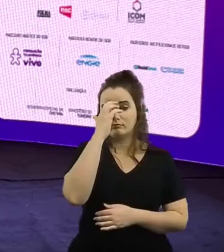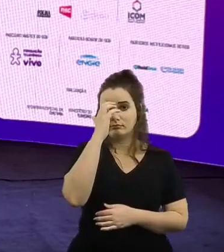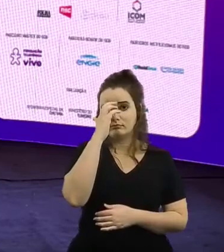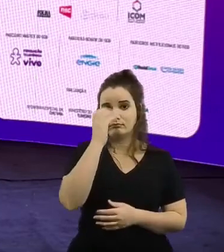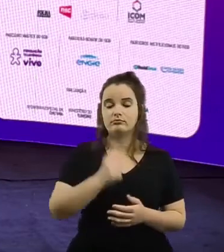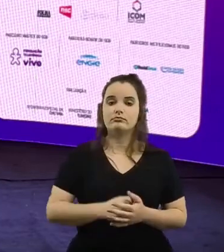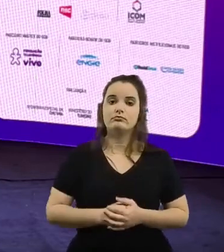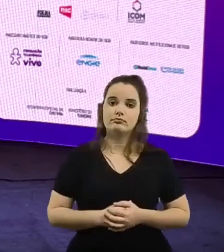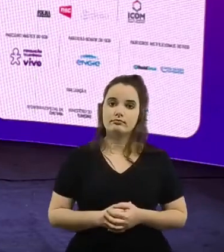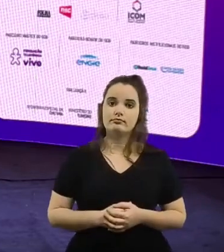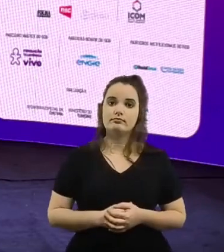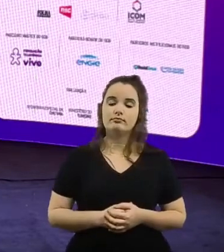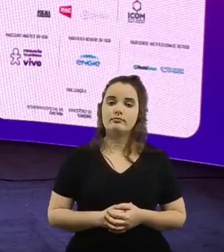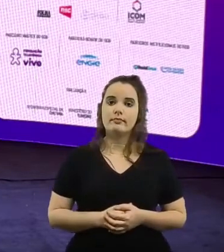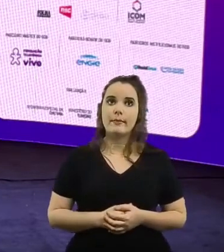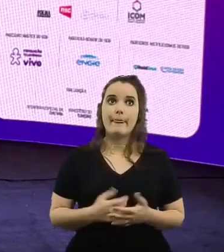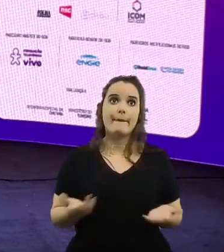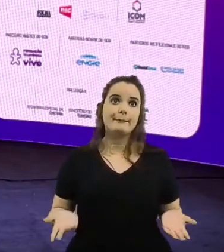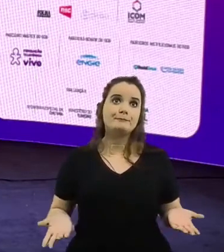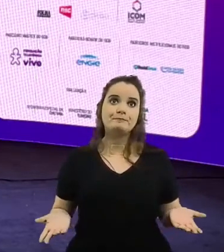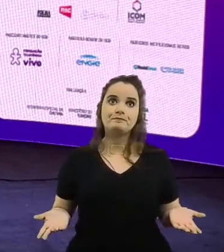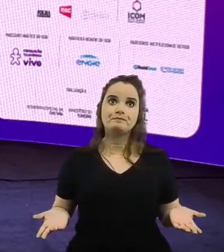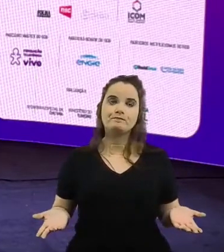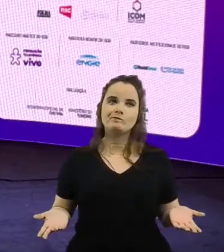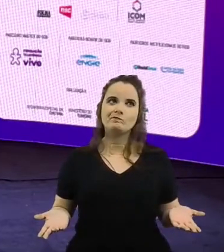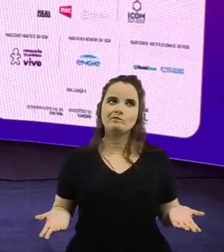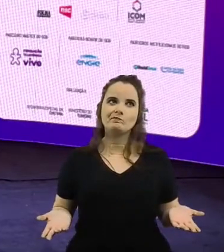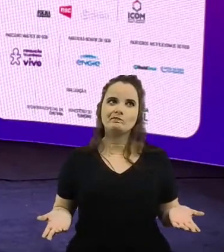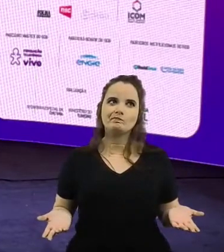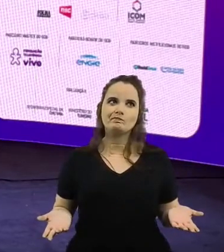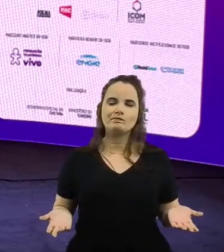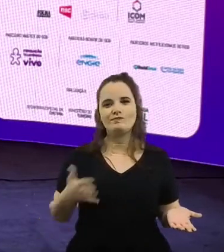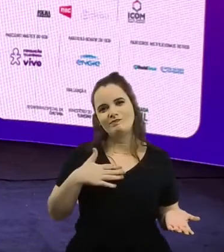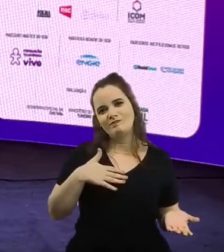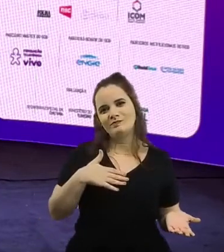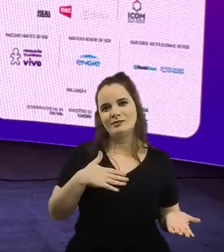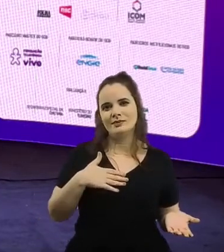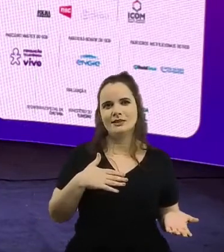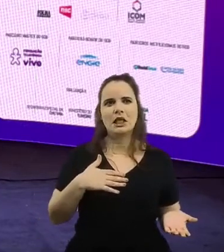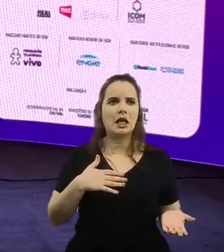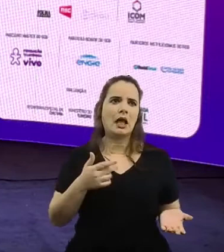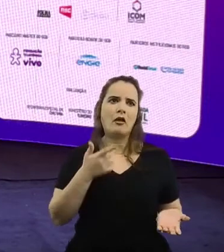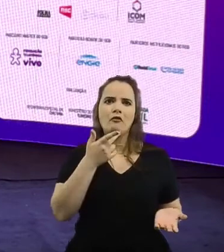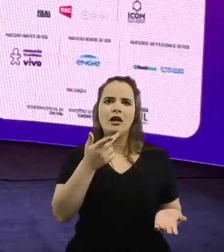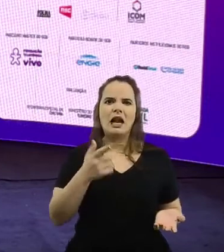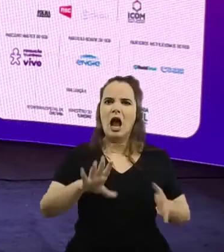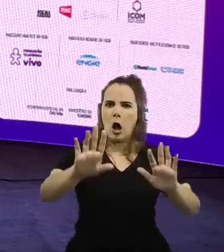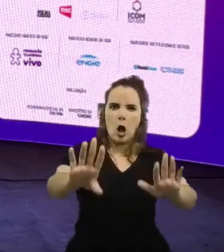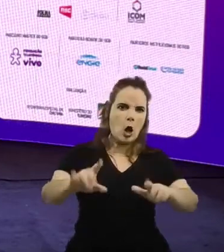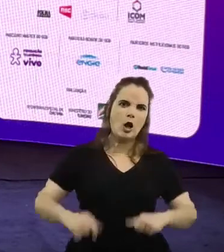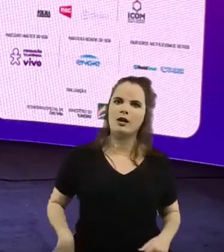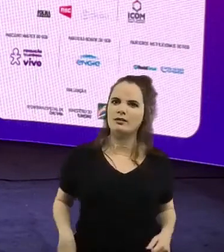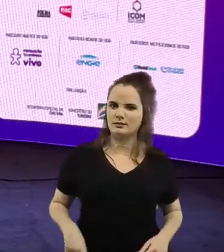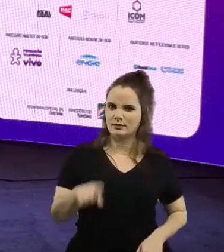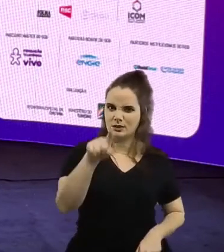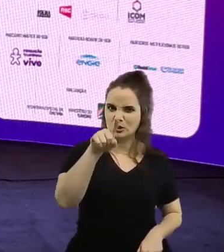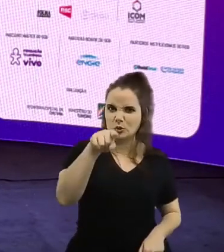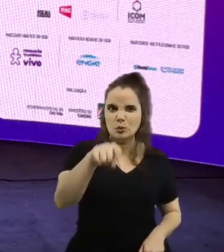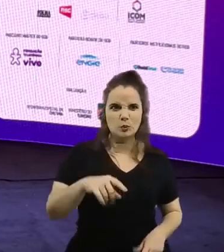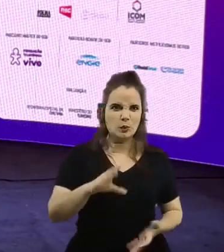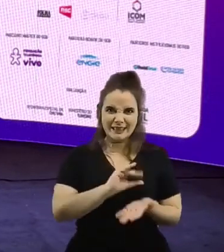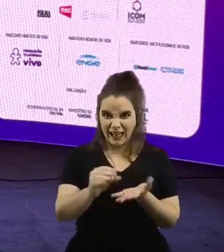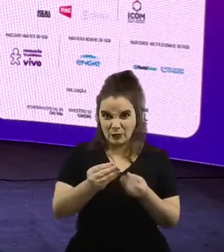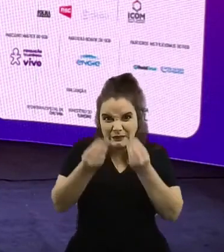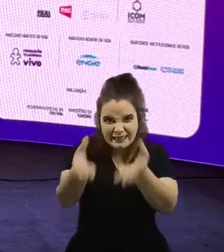certo? Então, eu não, de forma alguma, eu advogo para que as pessoas neguem todos os seus dados e não